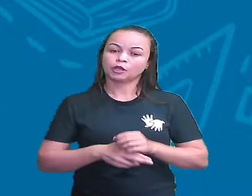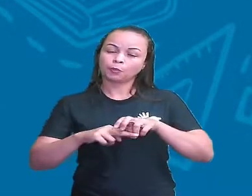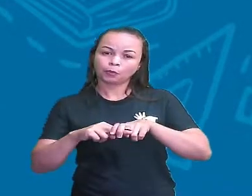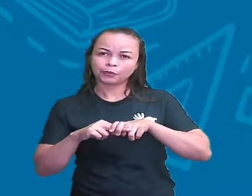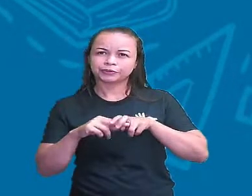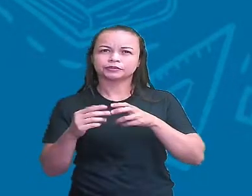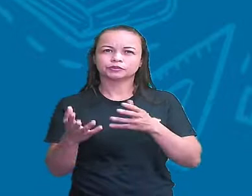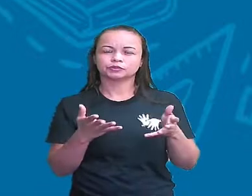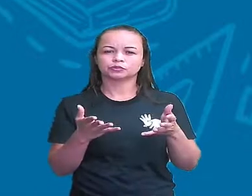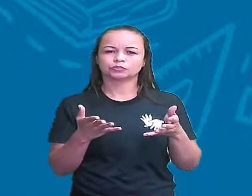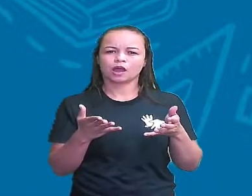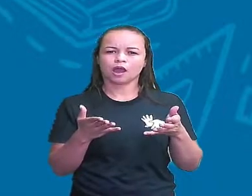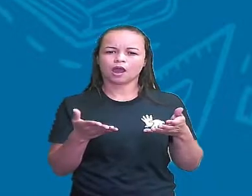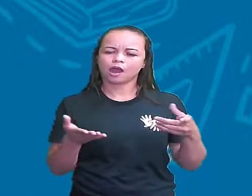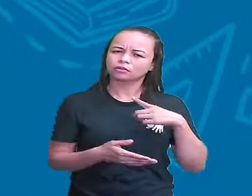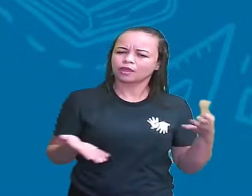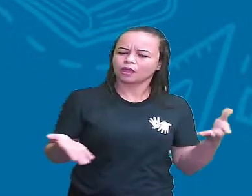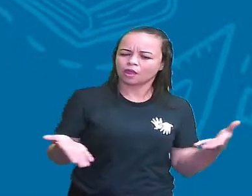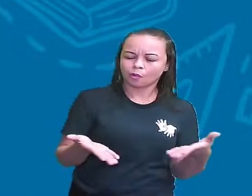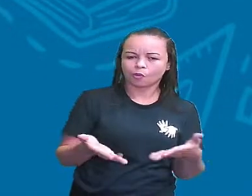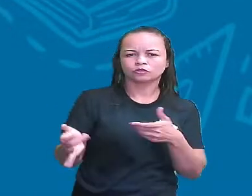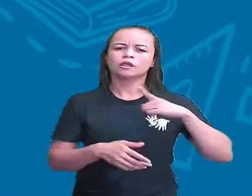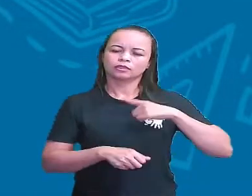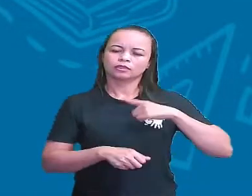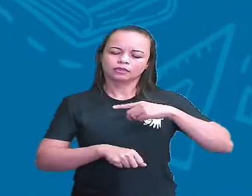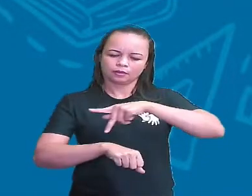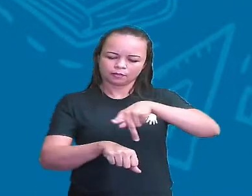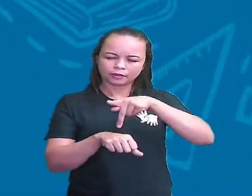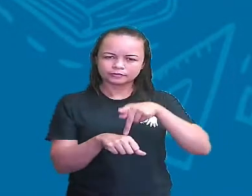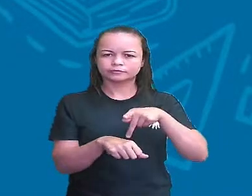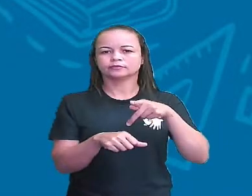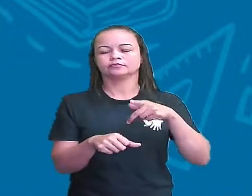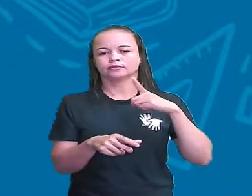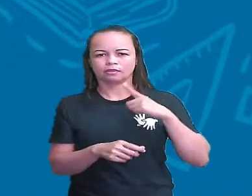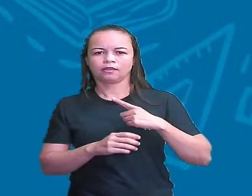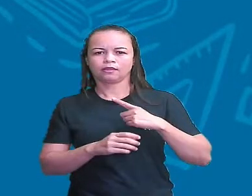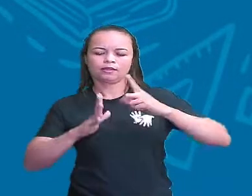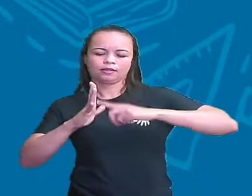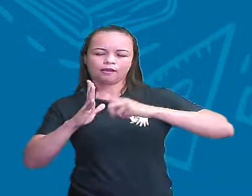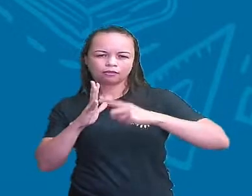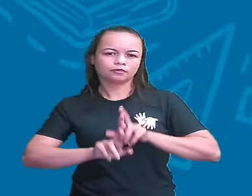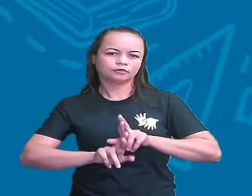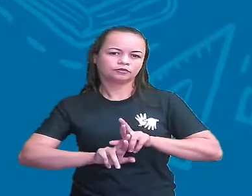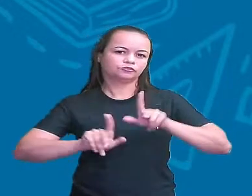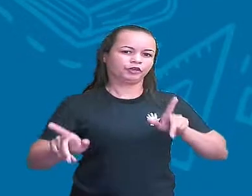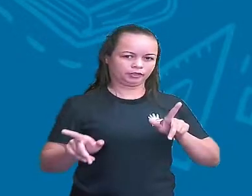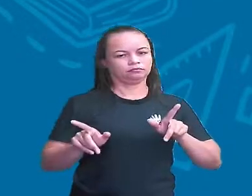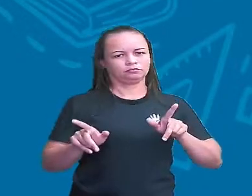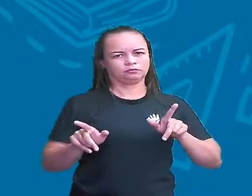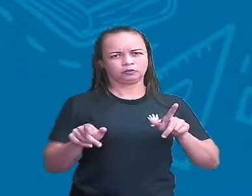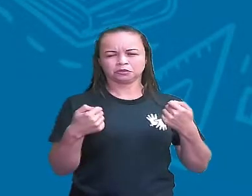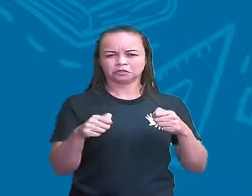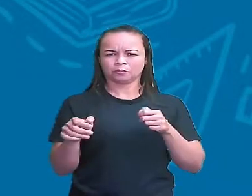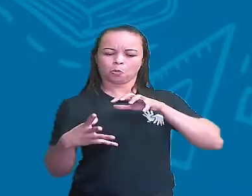até hoje, né, a gente tem países que possuem calendários diferentes. Não necessariamente o mundo inteiro